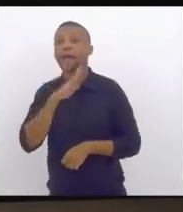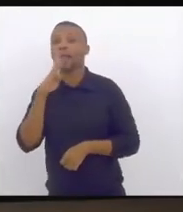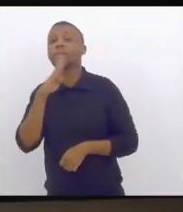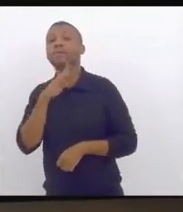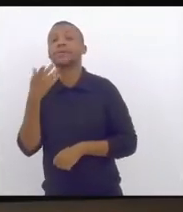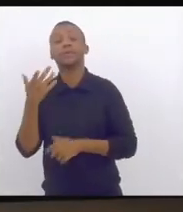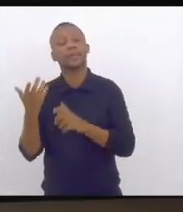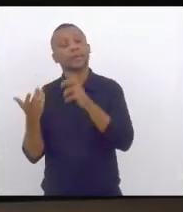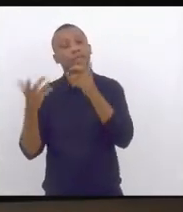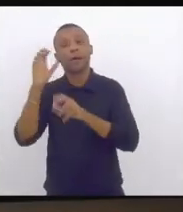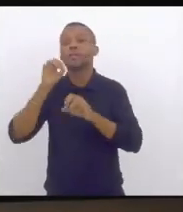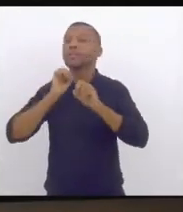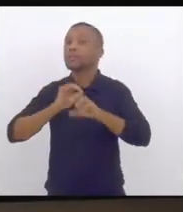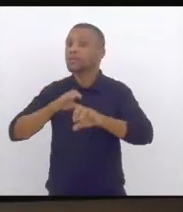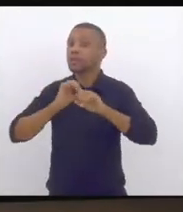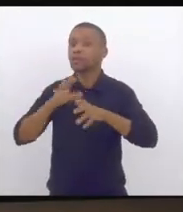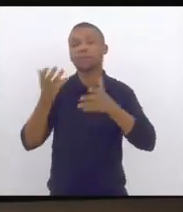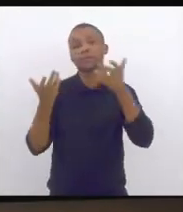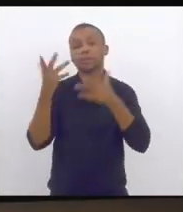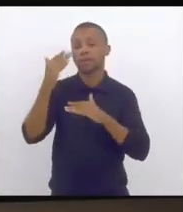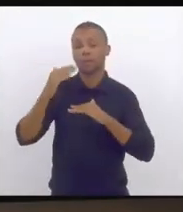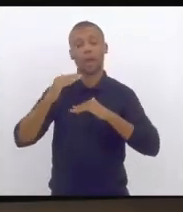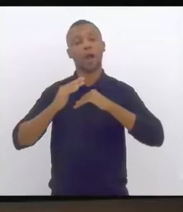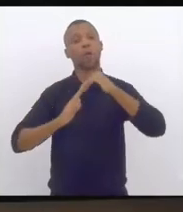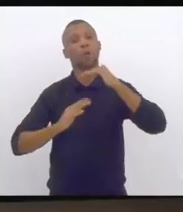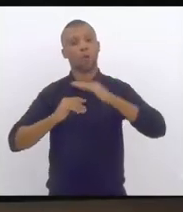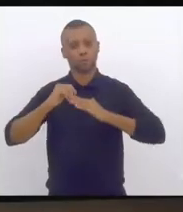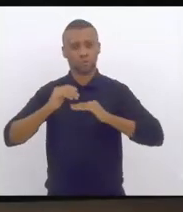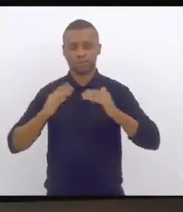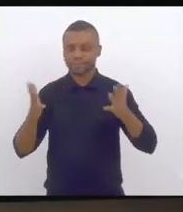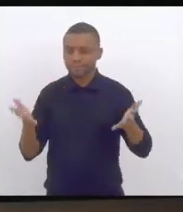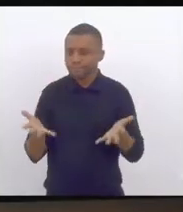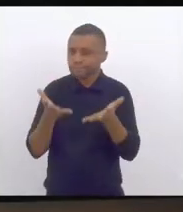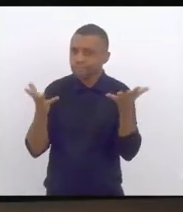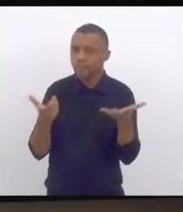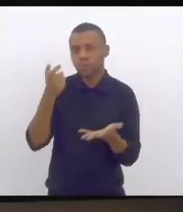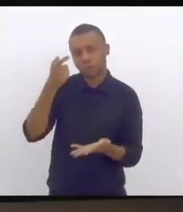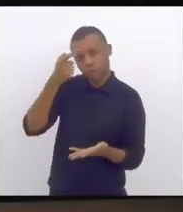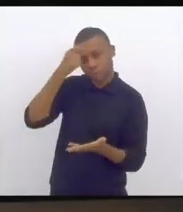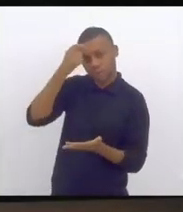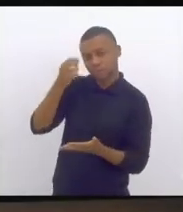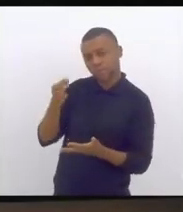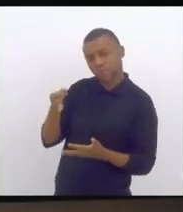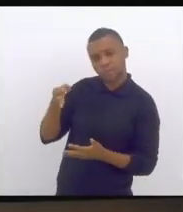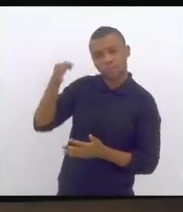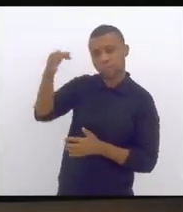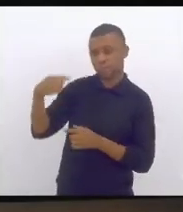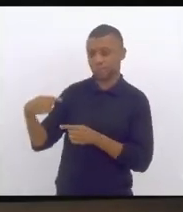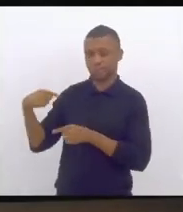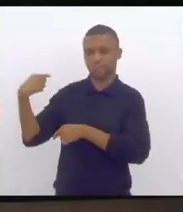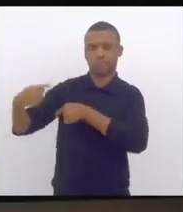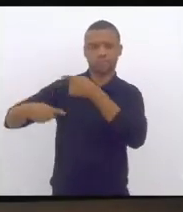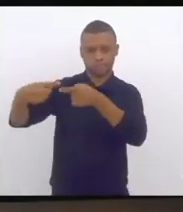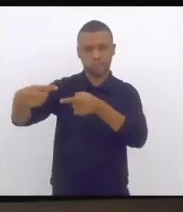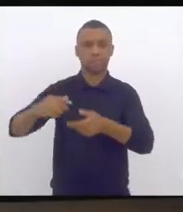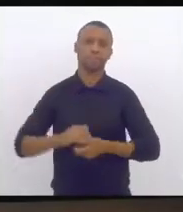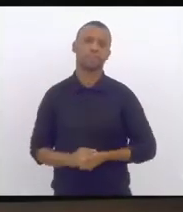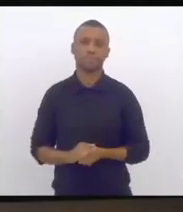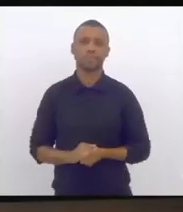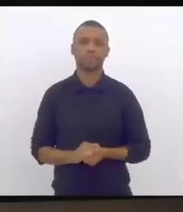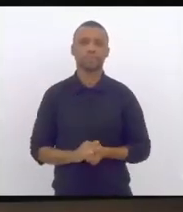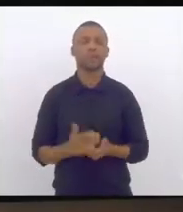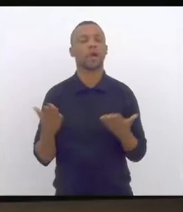Educação climática é uma construção de consciência para as gerações futuras. Hoje nós